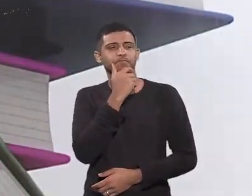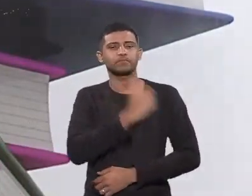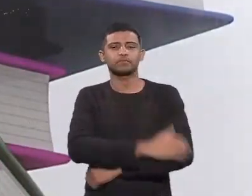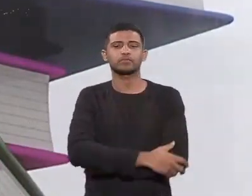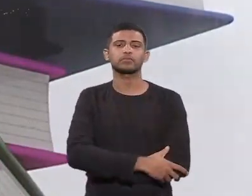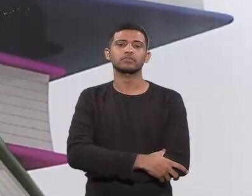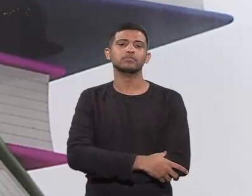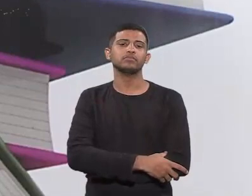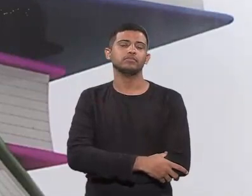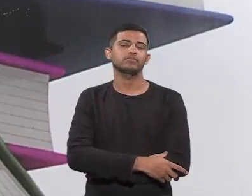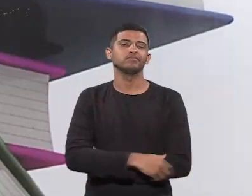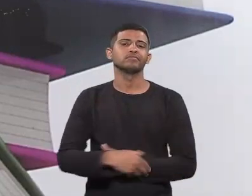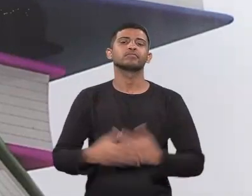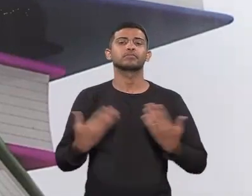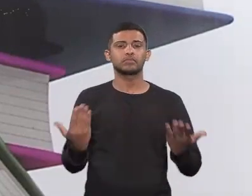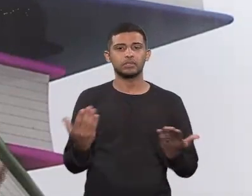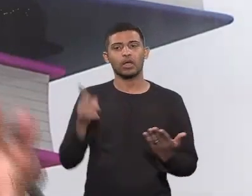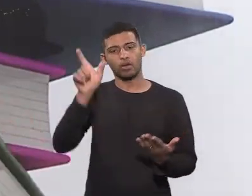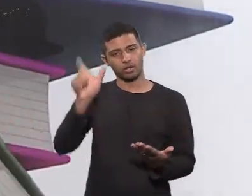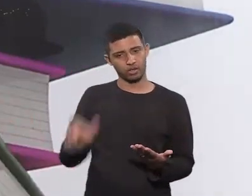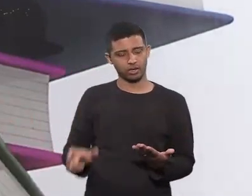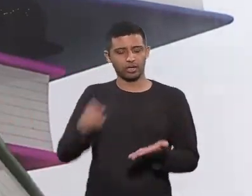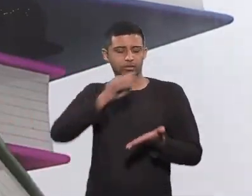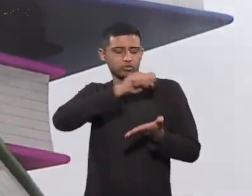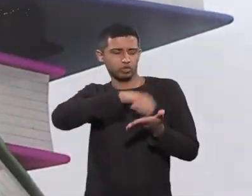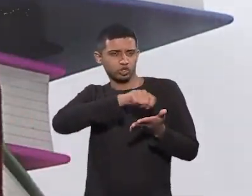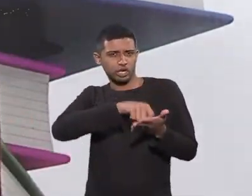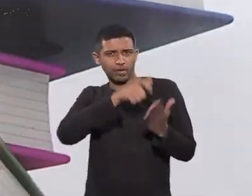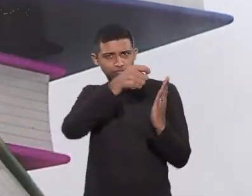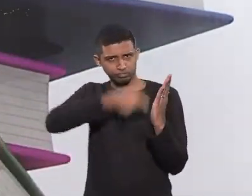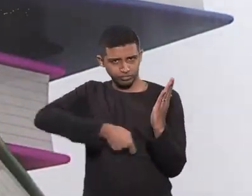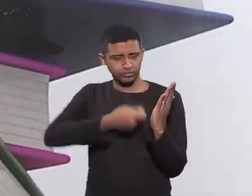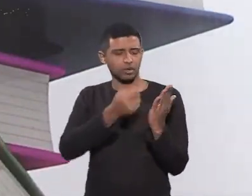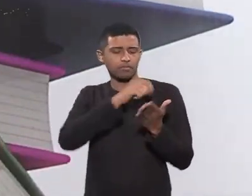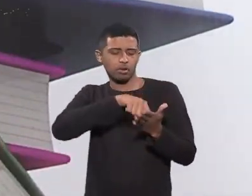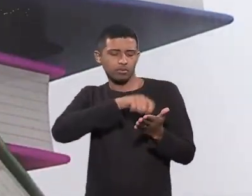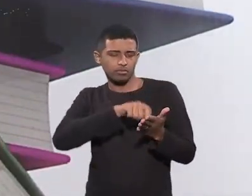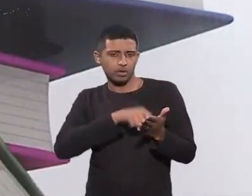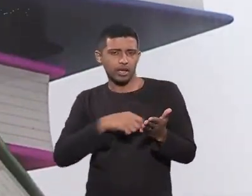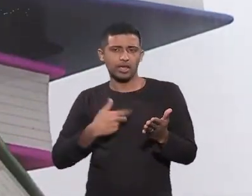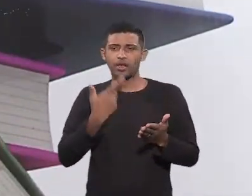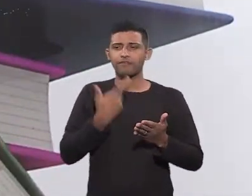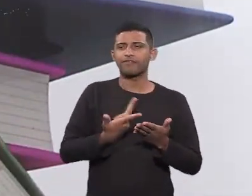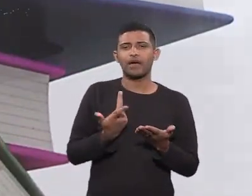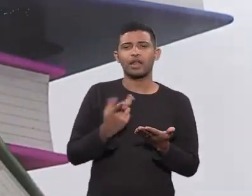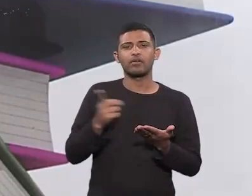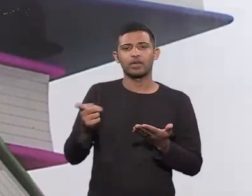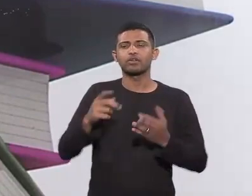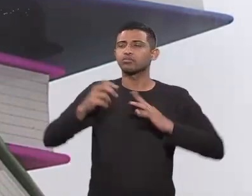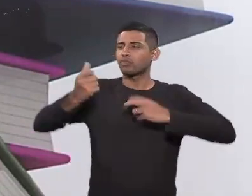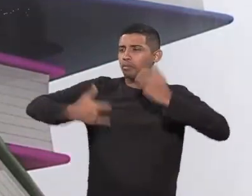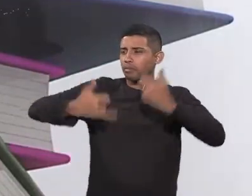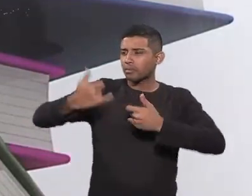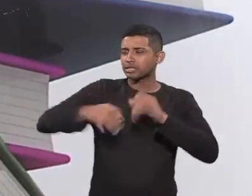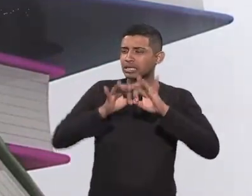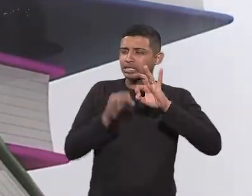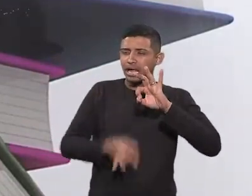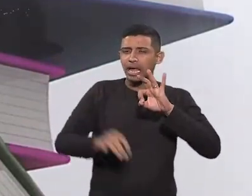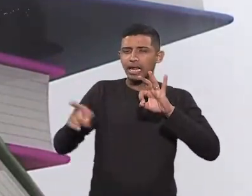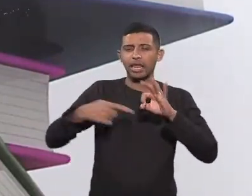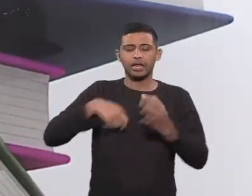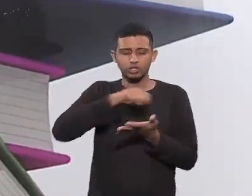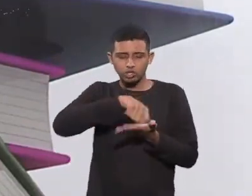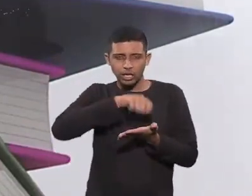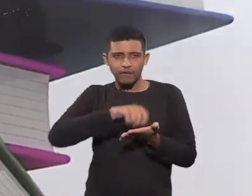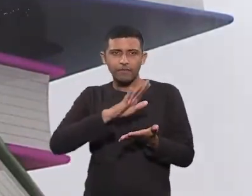história, né? Então, ela escreve um texto, eu faço uma diferenciação de quando ela está escrevendo o texto e quando ela